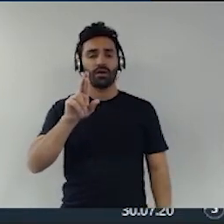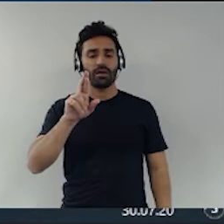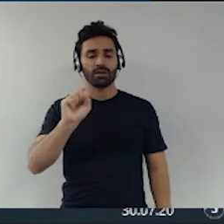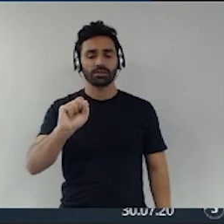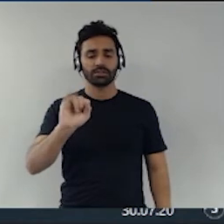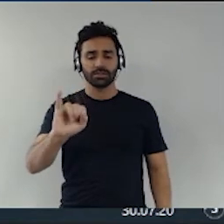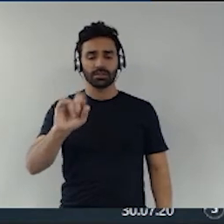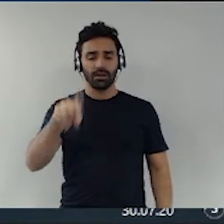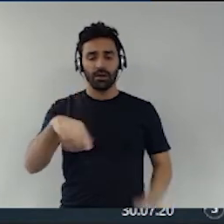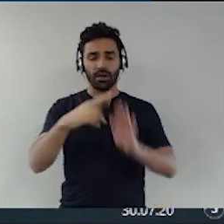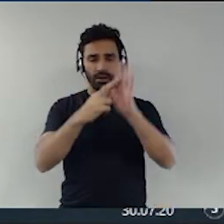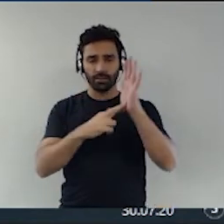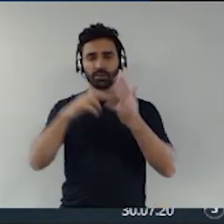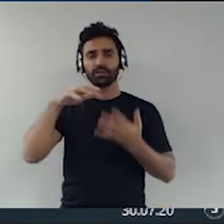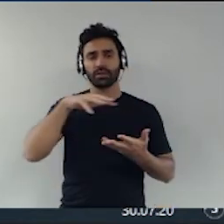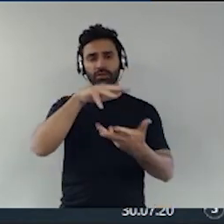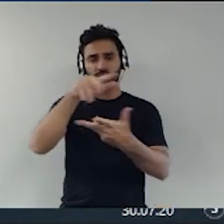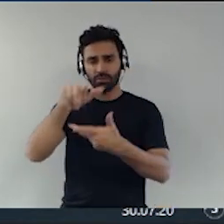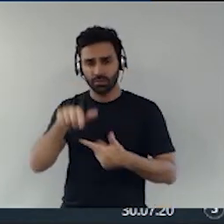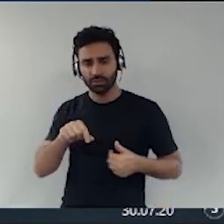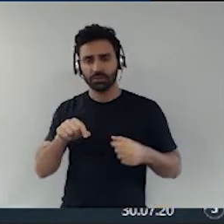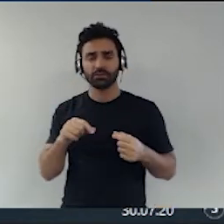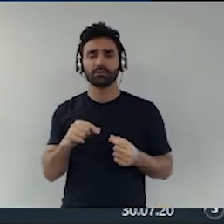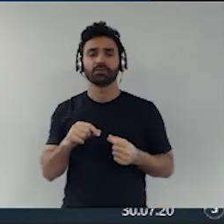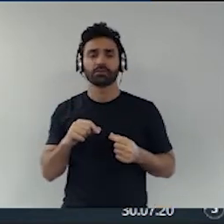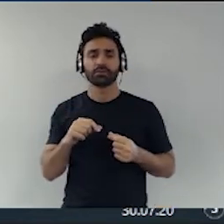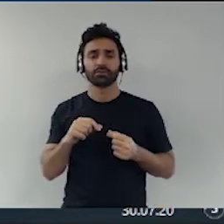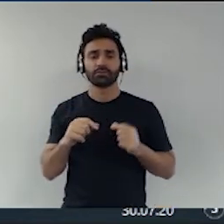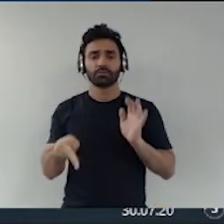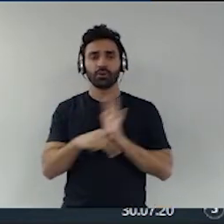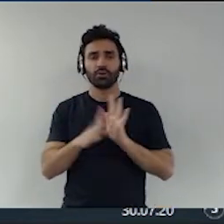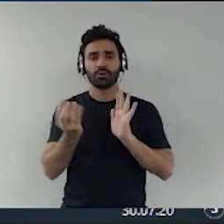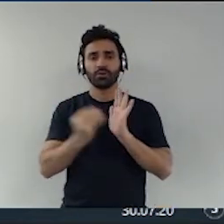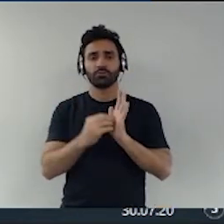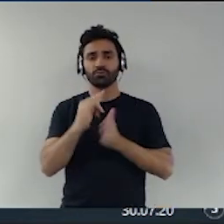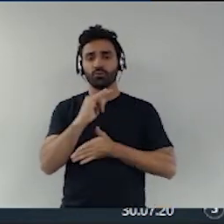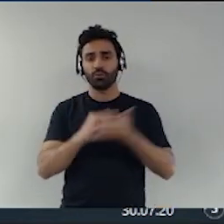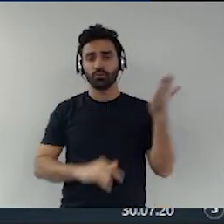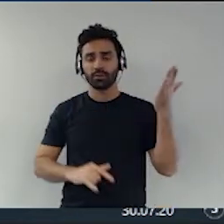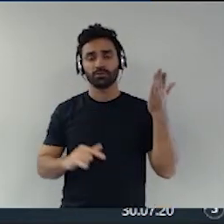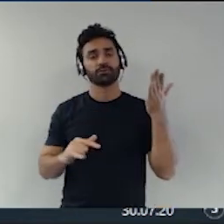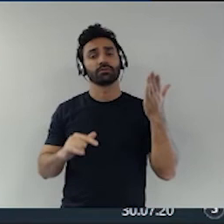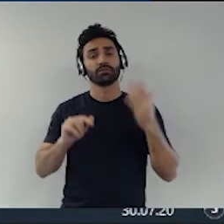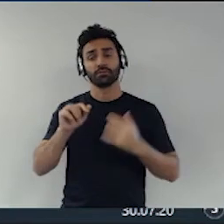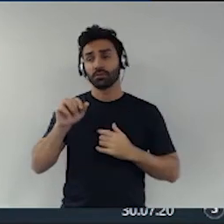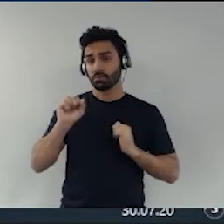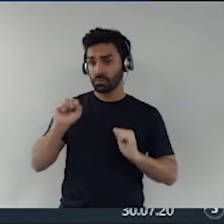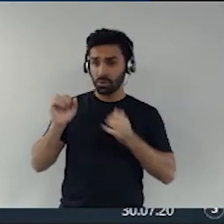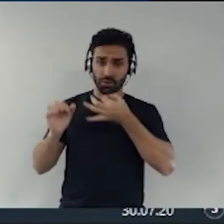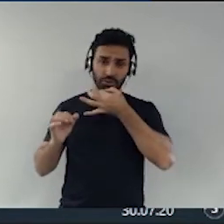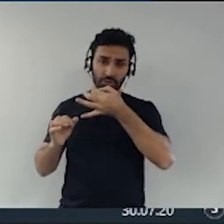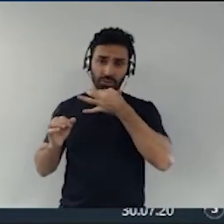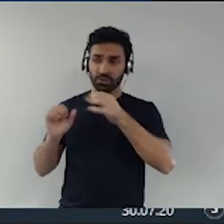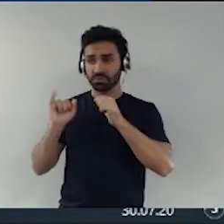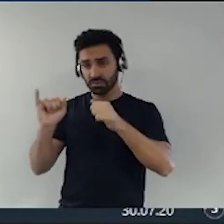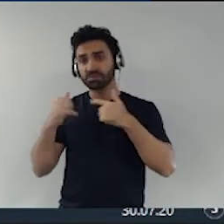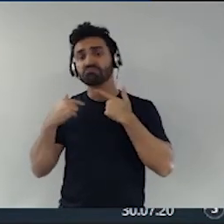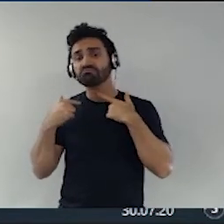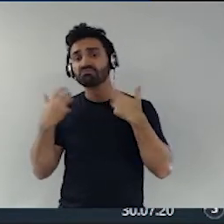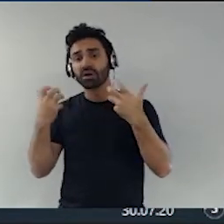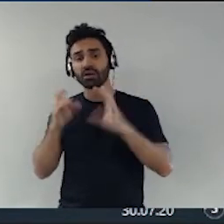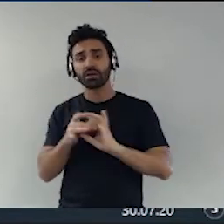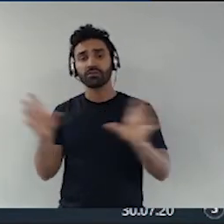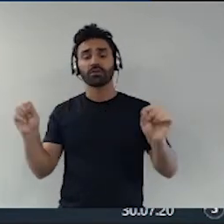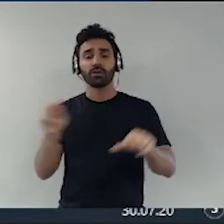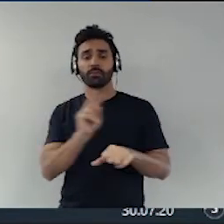Sanitário Internacional, o mandato desse documento. E aí, doutor Anderson, depois pode até comentar, se tivermos tempos, que é